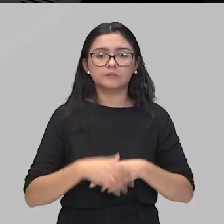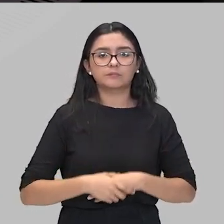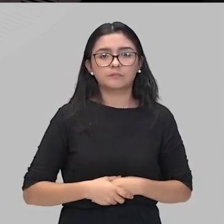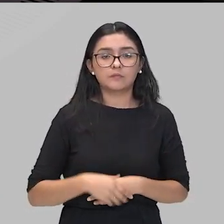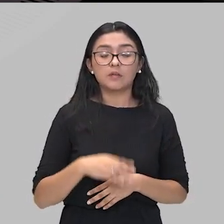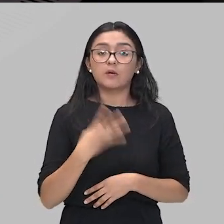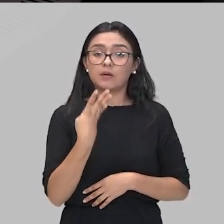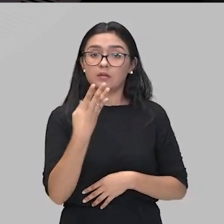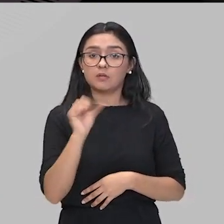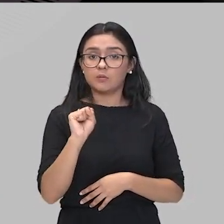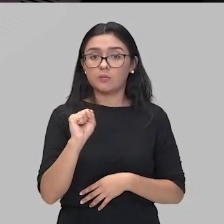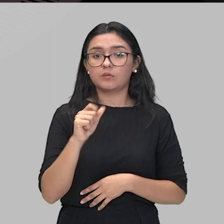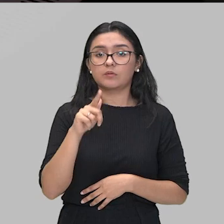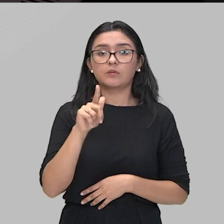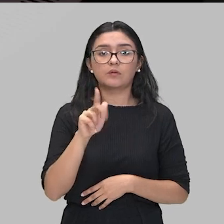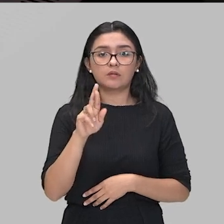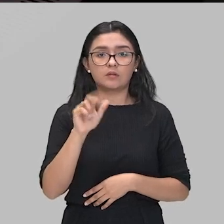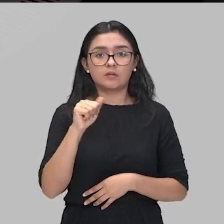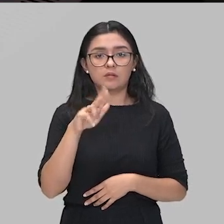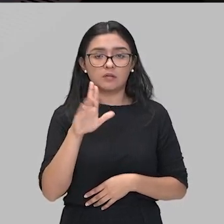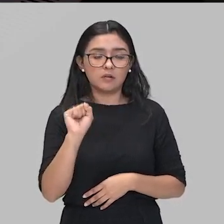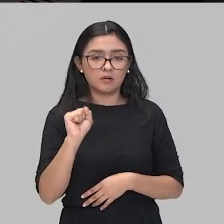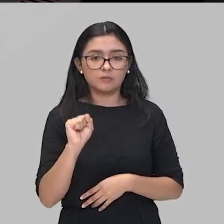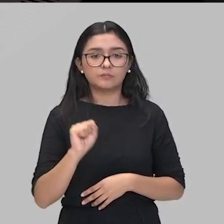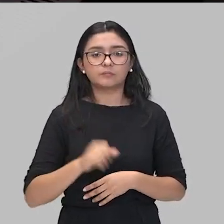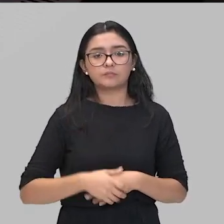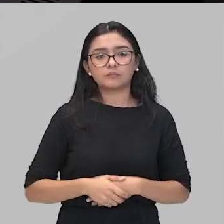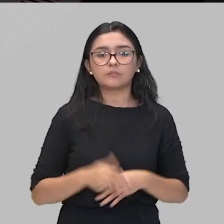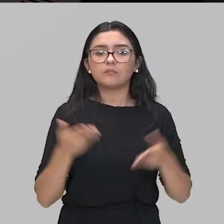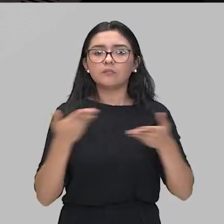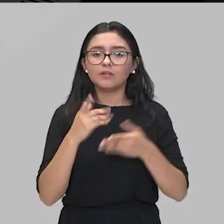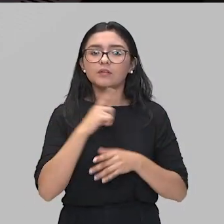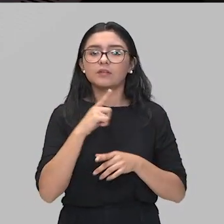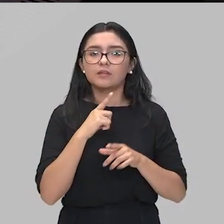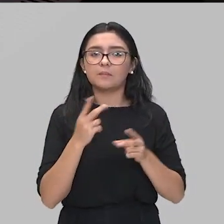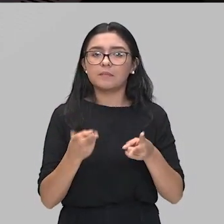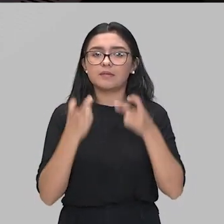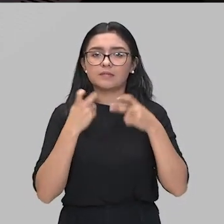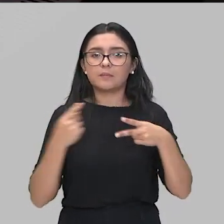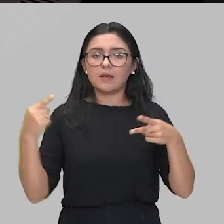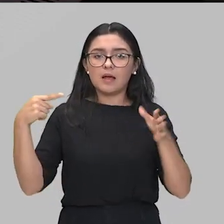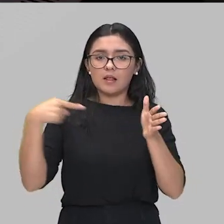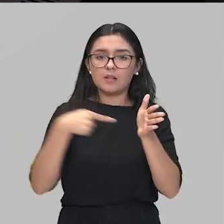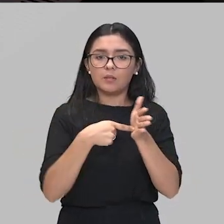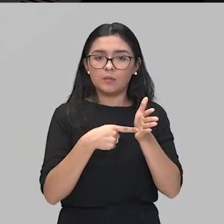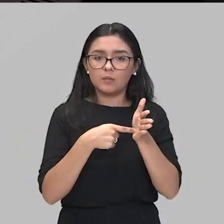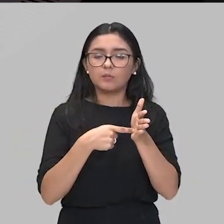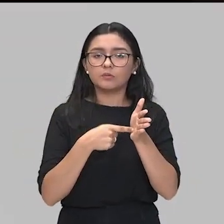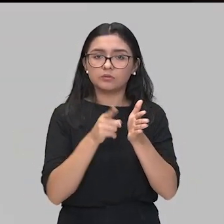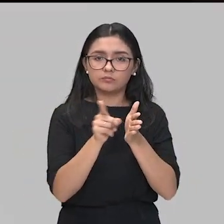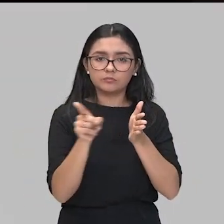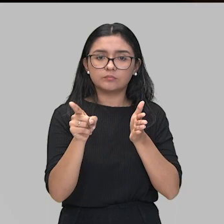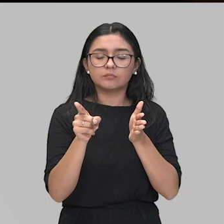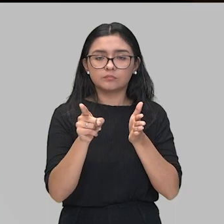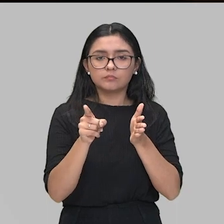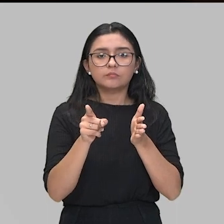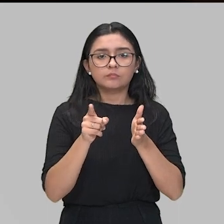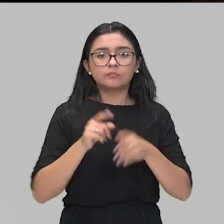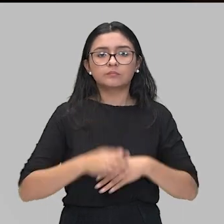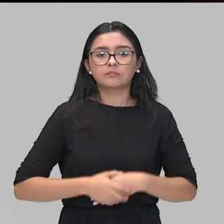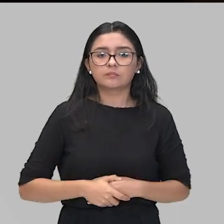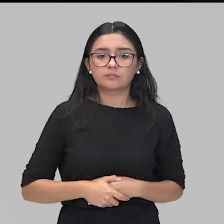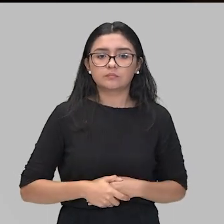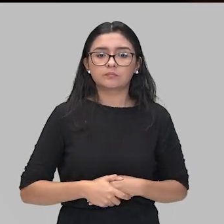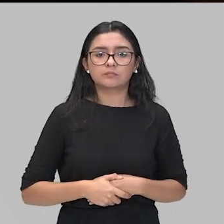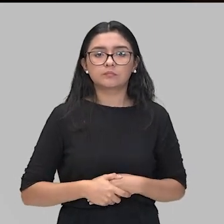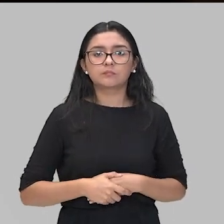48 graus. Ou seja, agora nós temos a luz passando de um meio de maior índice de refração para um